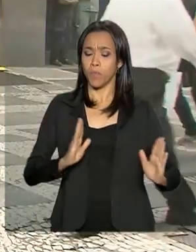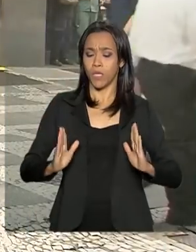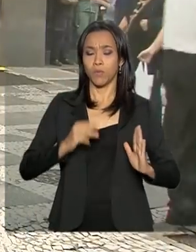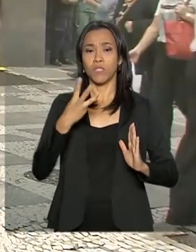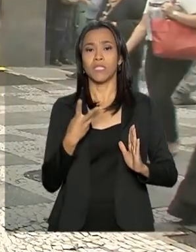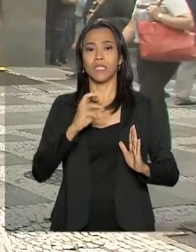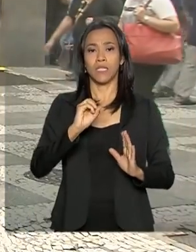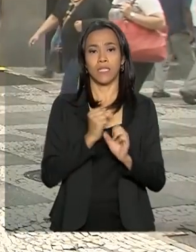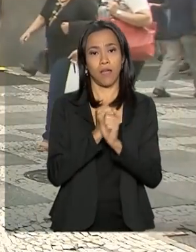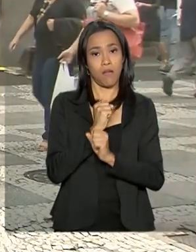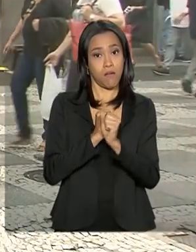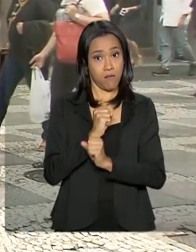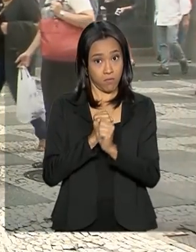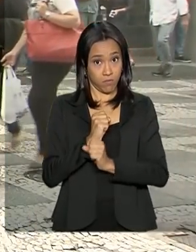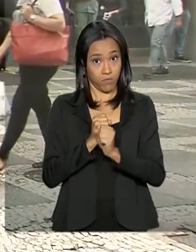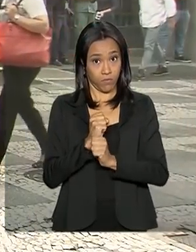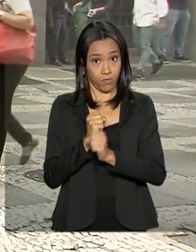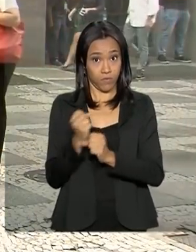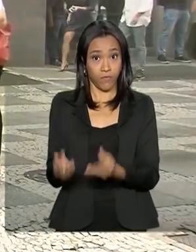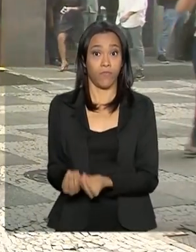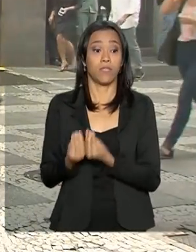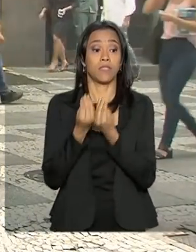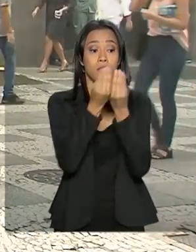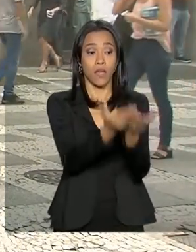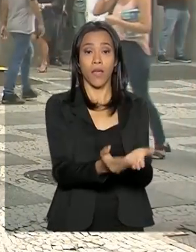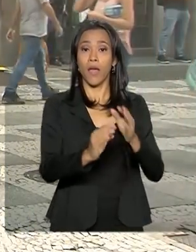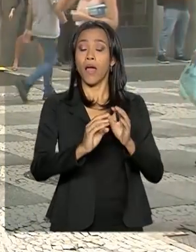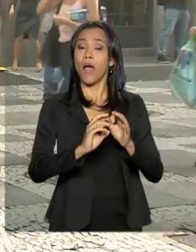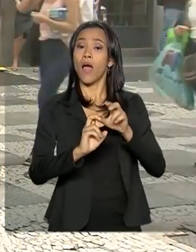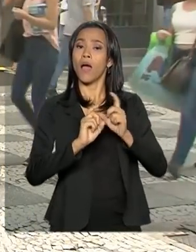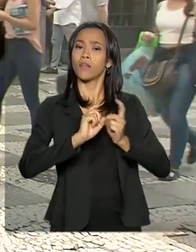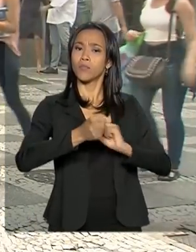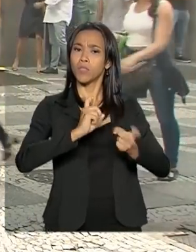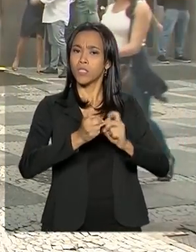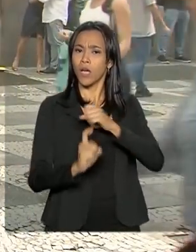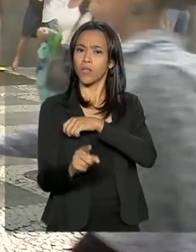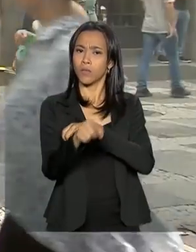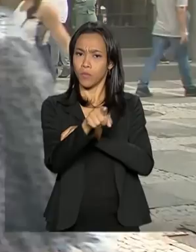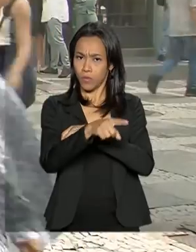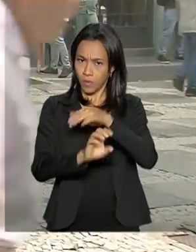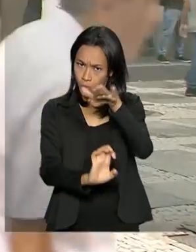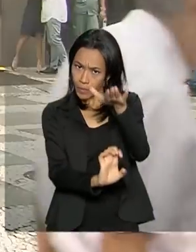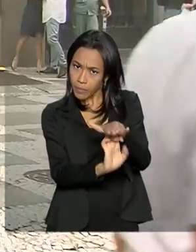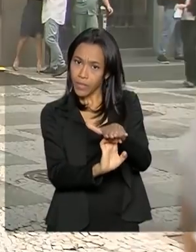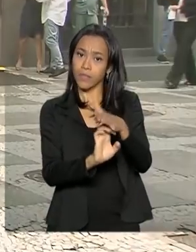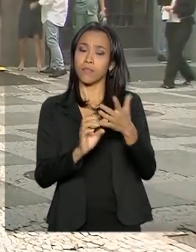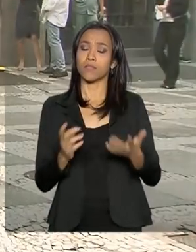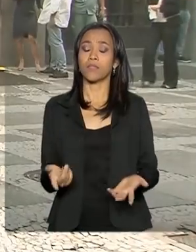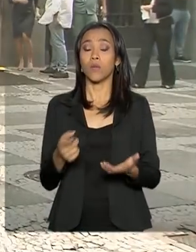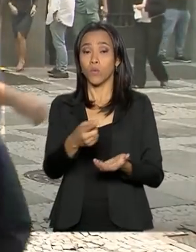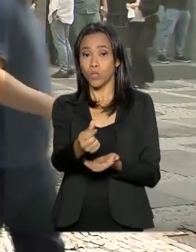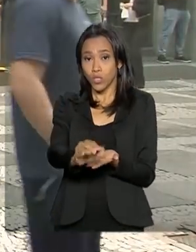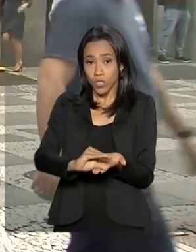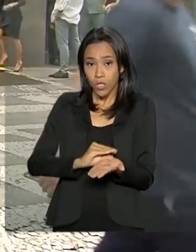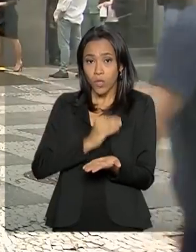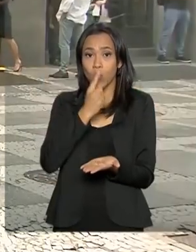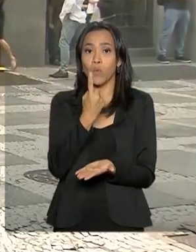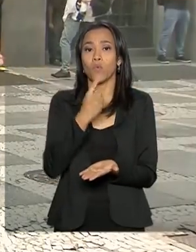A outorga mínima, ou seja, o dinheiro que é destinado aos cofres do governo federal, é de 1,4